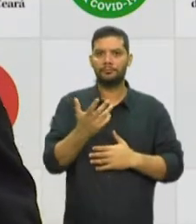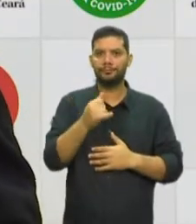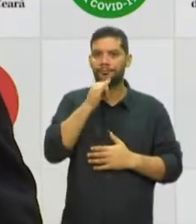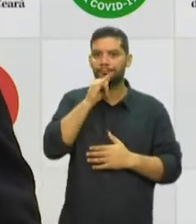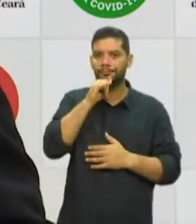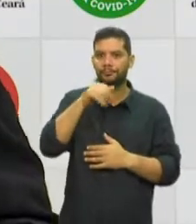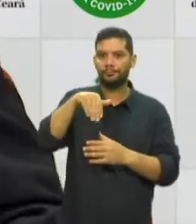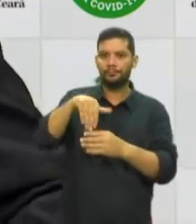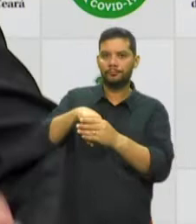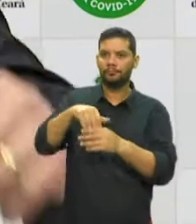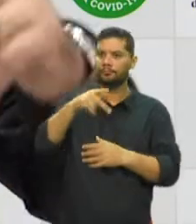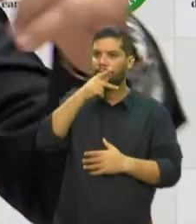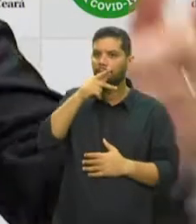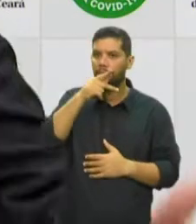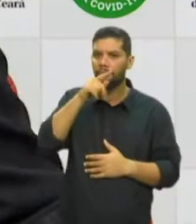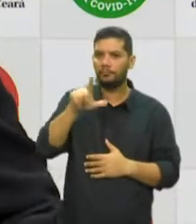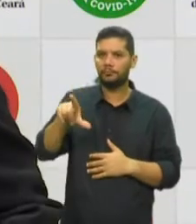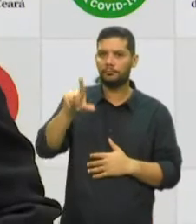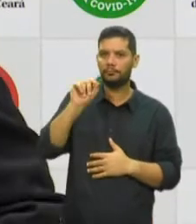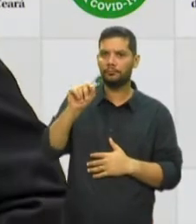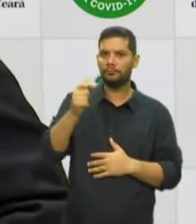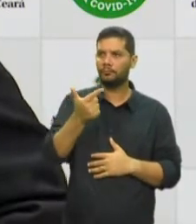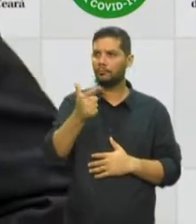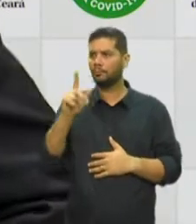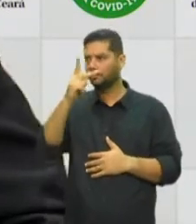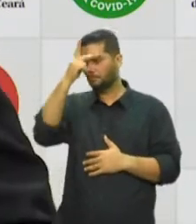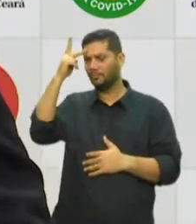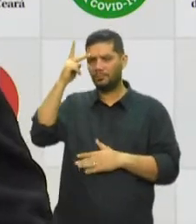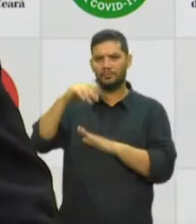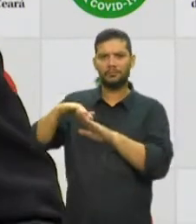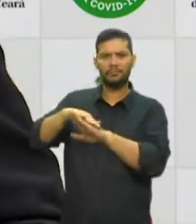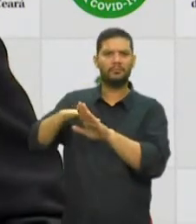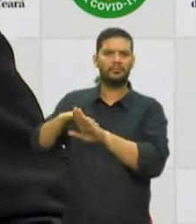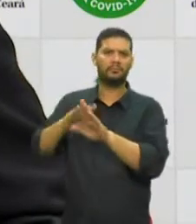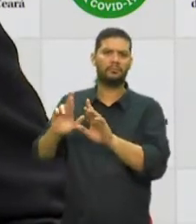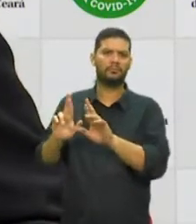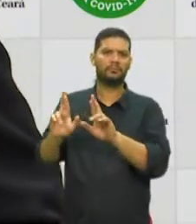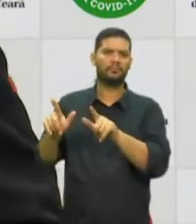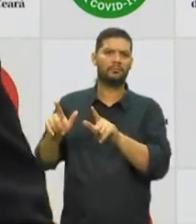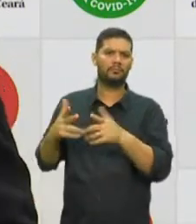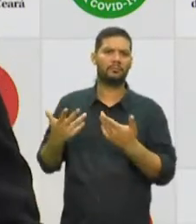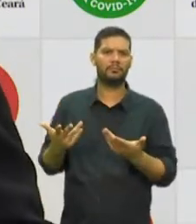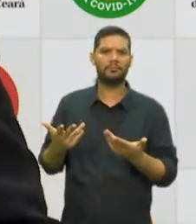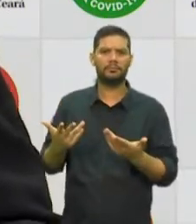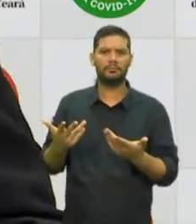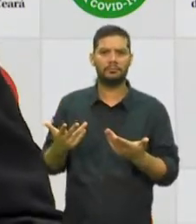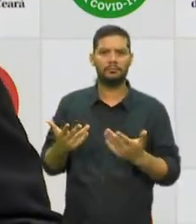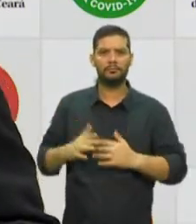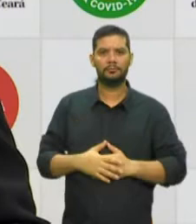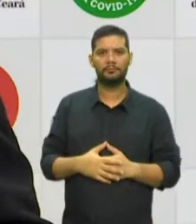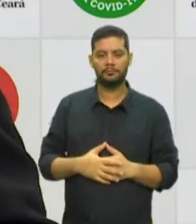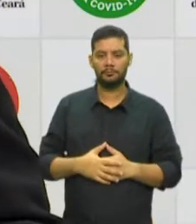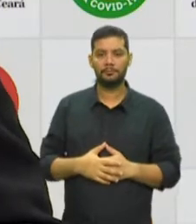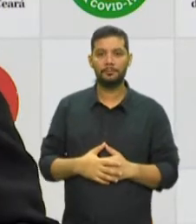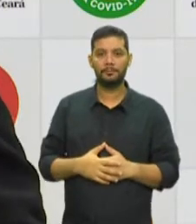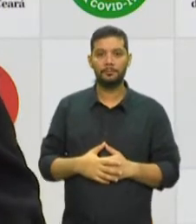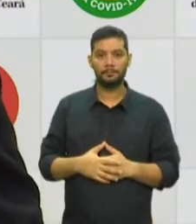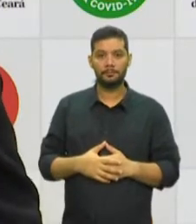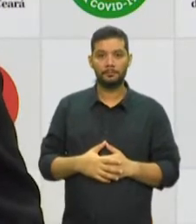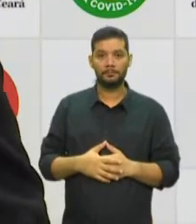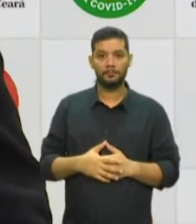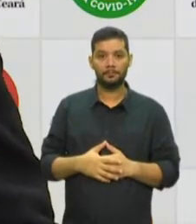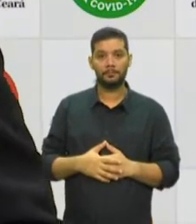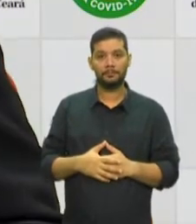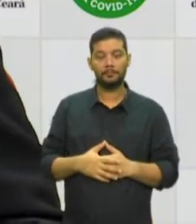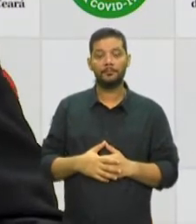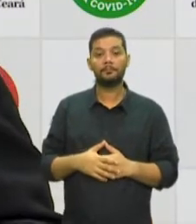e eleger um representante de outro partido com uma ideologia totalmente diversa daquela que você estava votando. Então eu acho que o sistema, embora